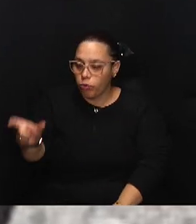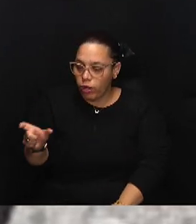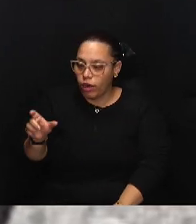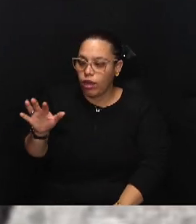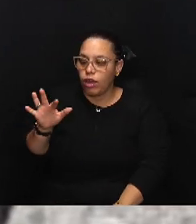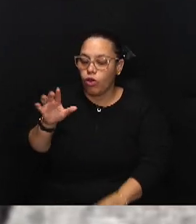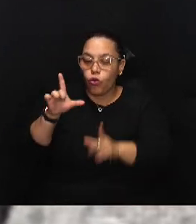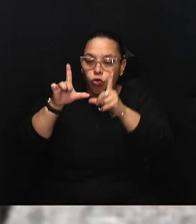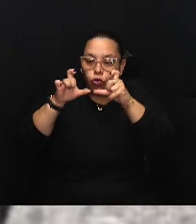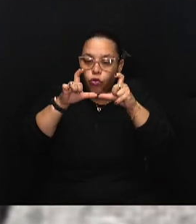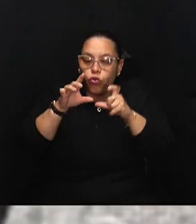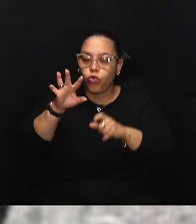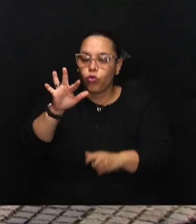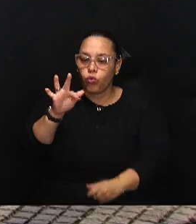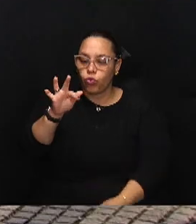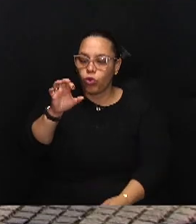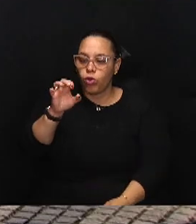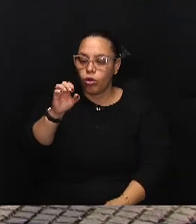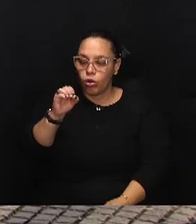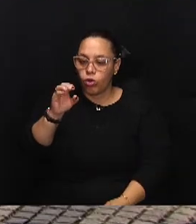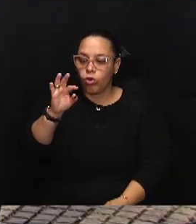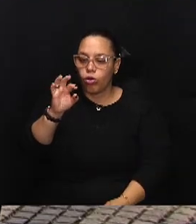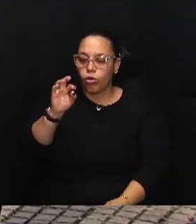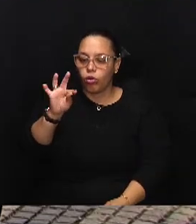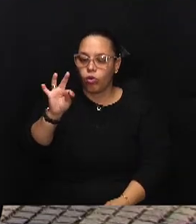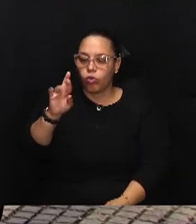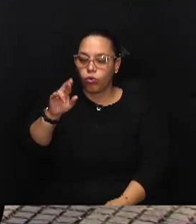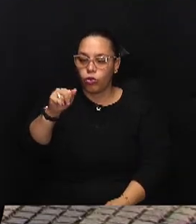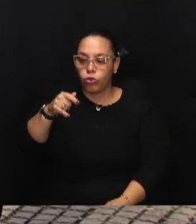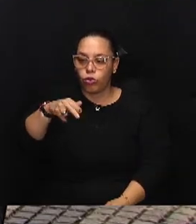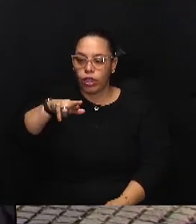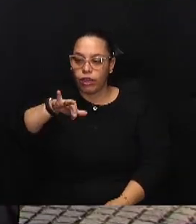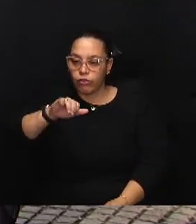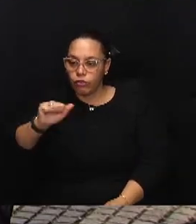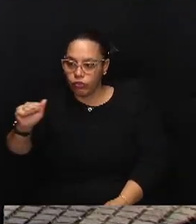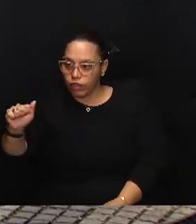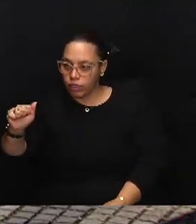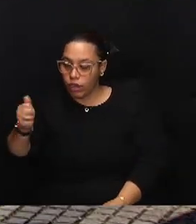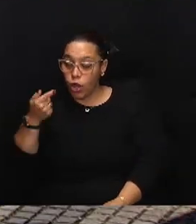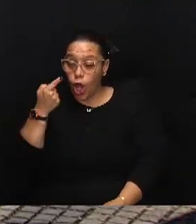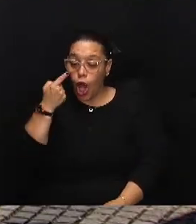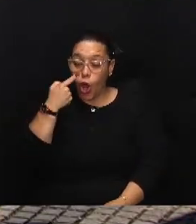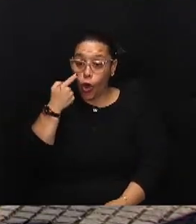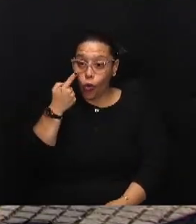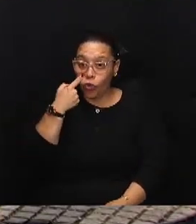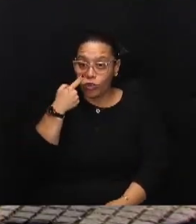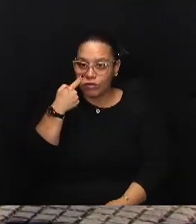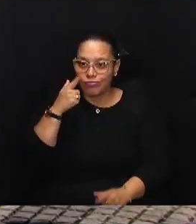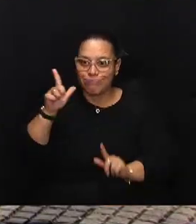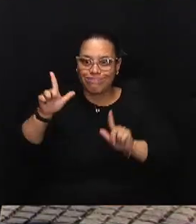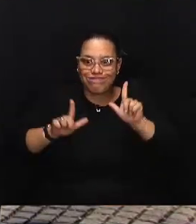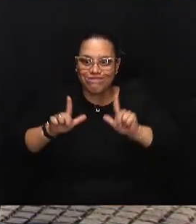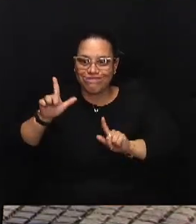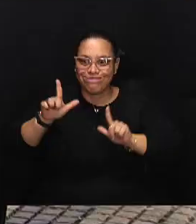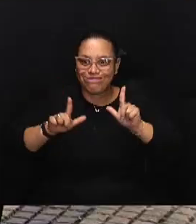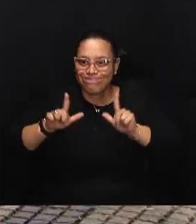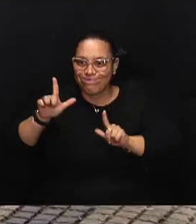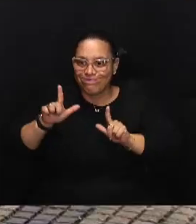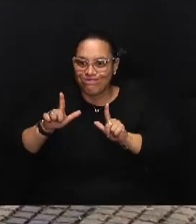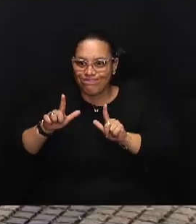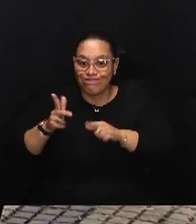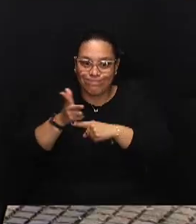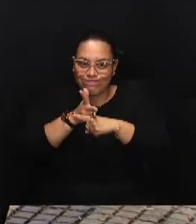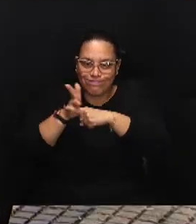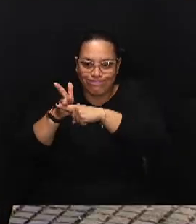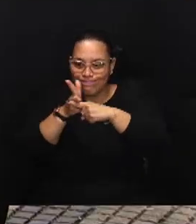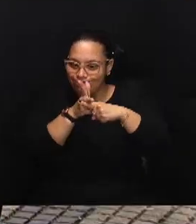Talvez o homem que descreveu o processo fotográfico pela primeira vez. Olha o que a gente está fazendo, a gente está na TV, a gente está diante de uma câmera,